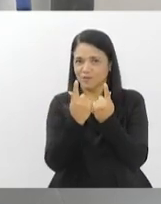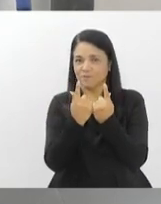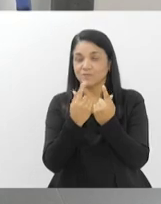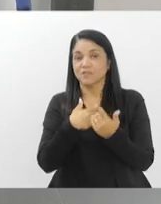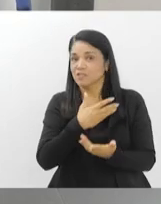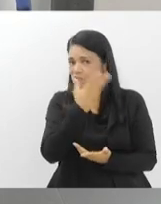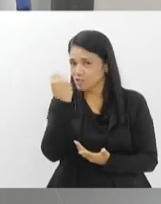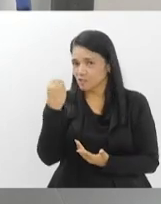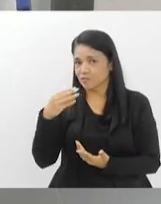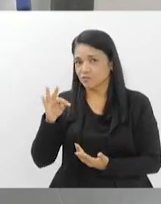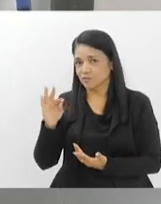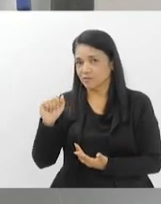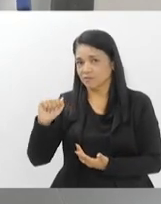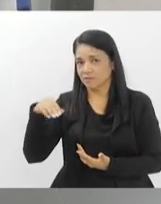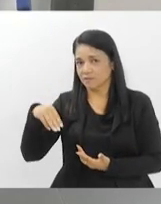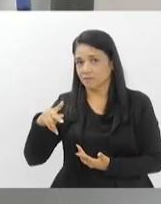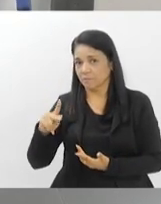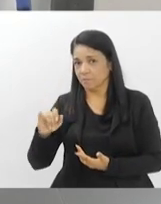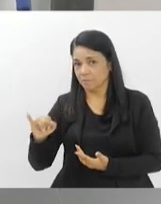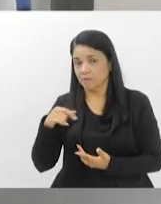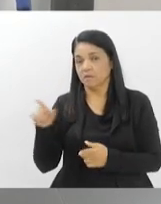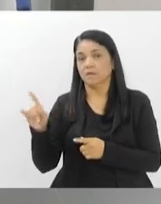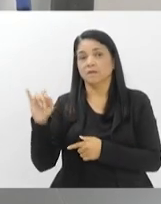Itambi, que também tem uma colônia em Itaboraí.